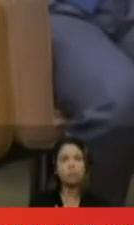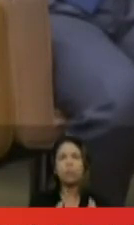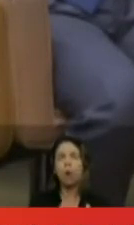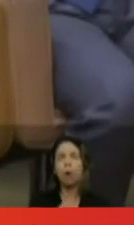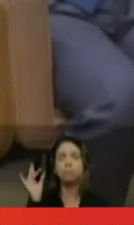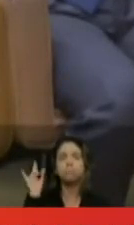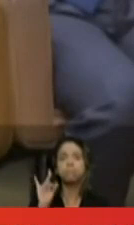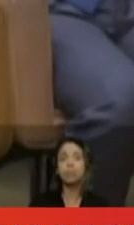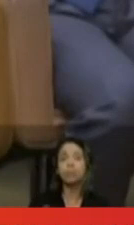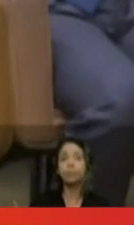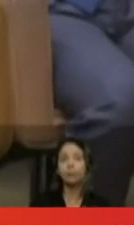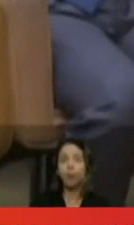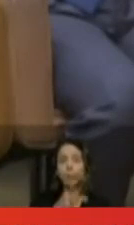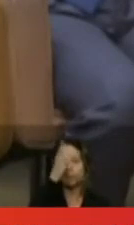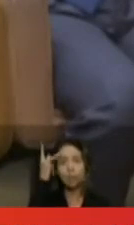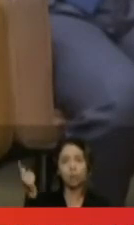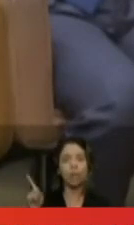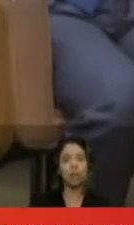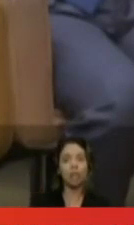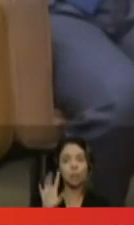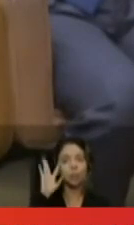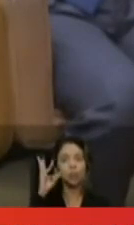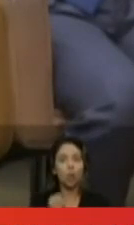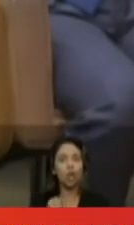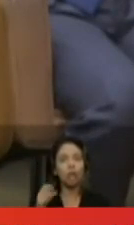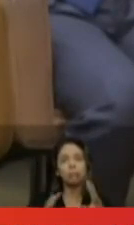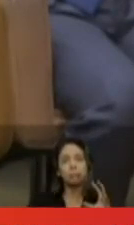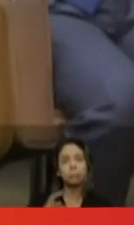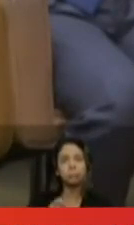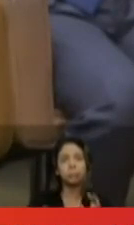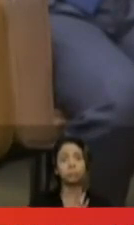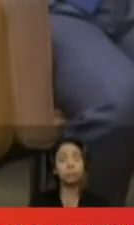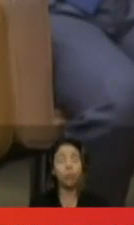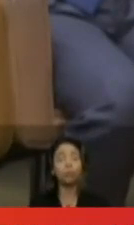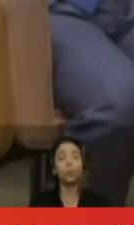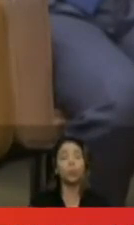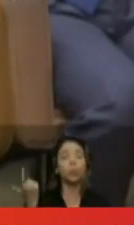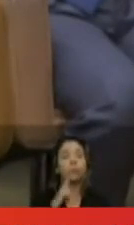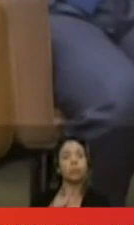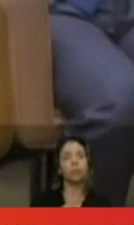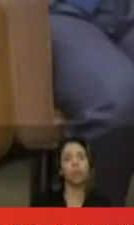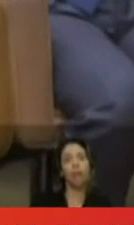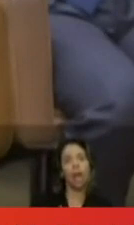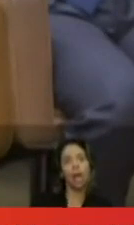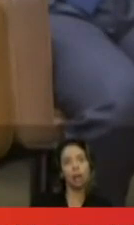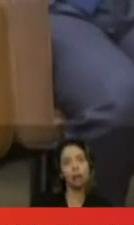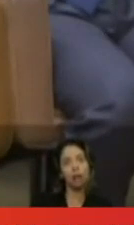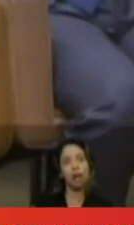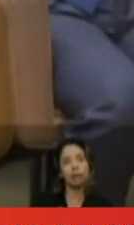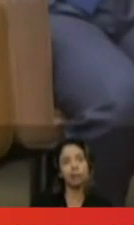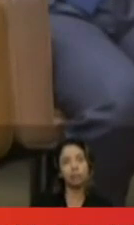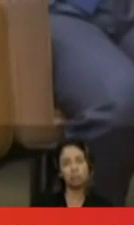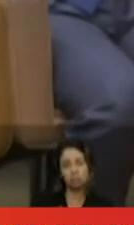secreto para a presidência das casas justamente por conta dessas pressões. Porque muitas vezes a pressão